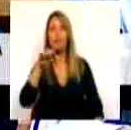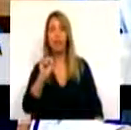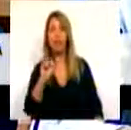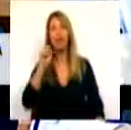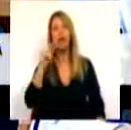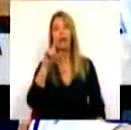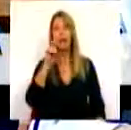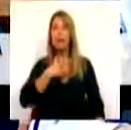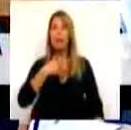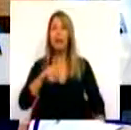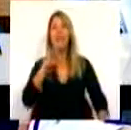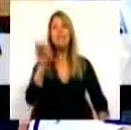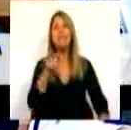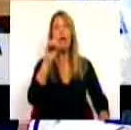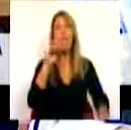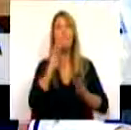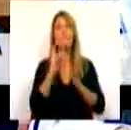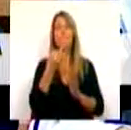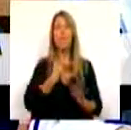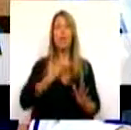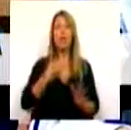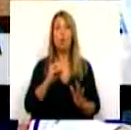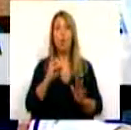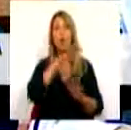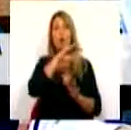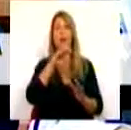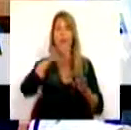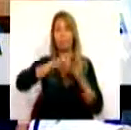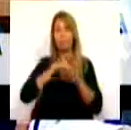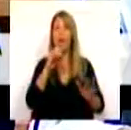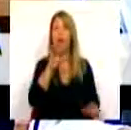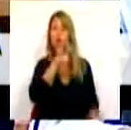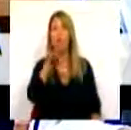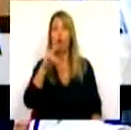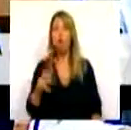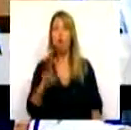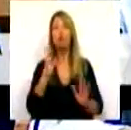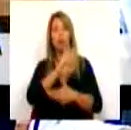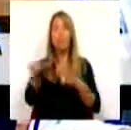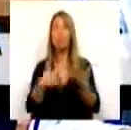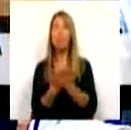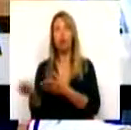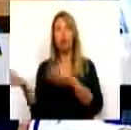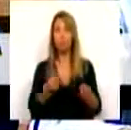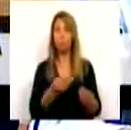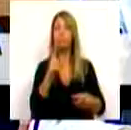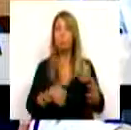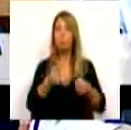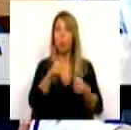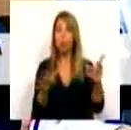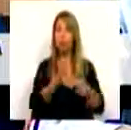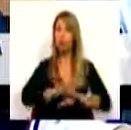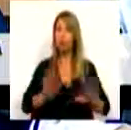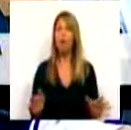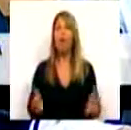da Cova e a remoção dos resíduos de São Pedro da Cova, cujo concurso já foram até entregues as propostas para esse mesmo concurso, e deixando